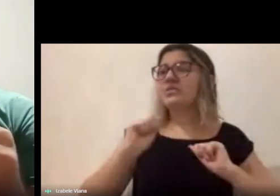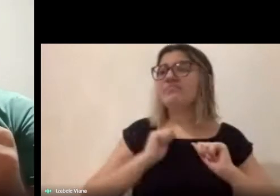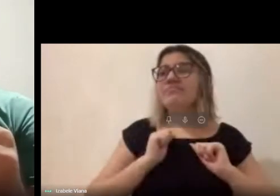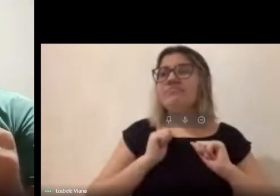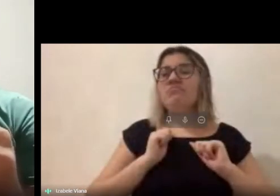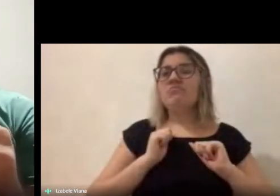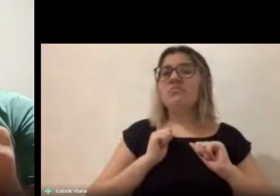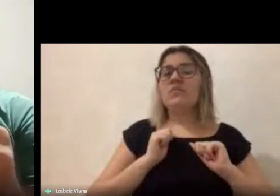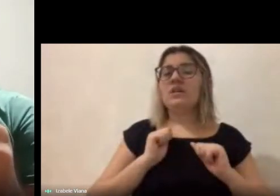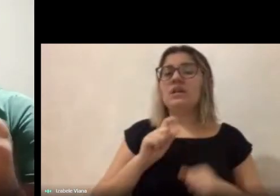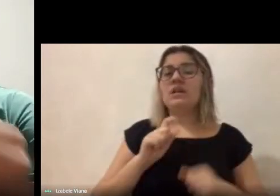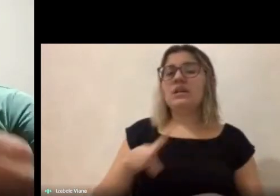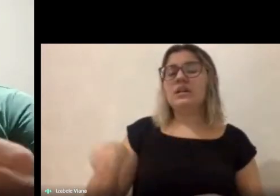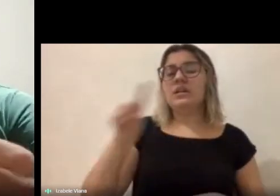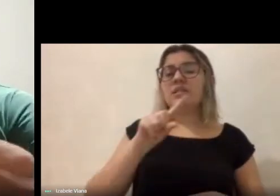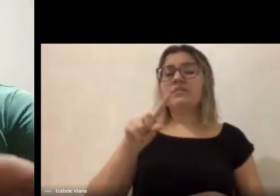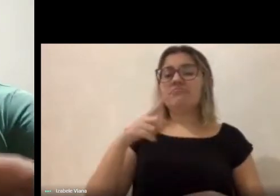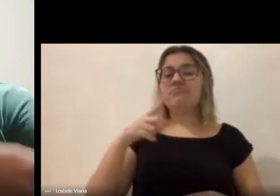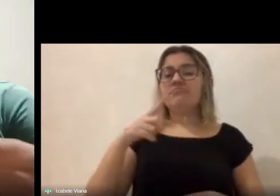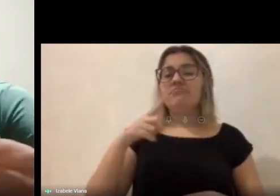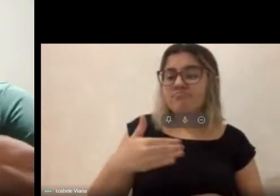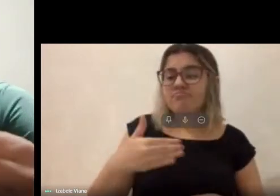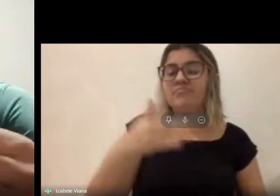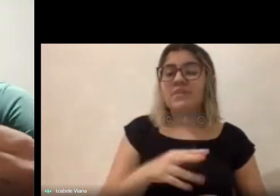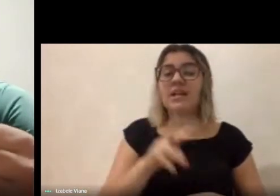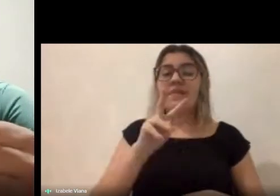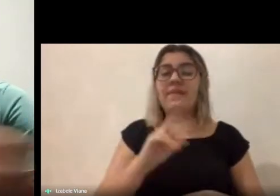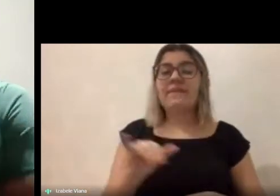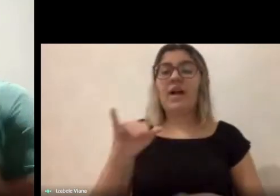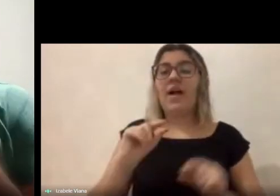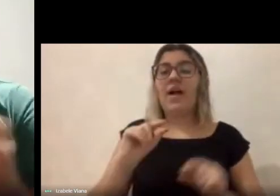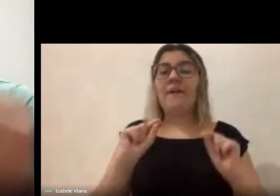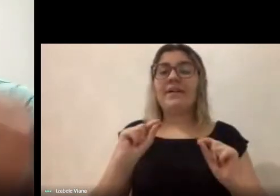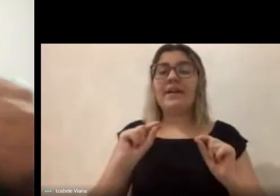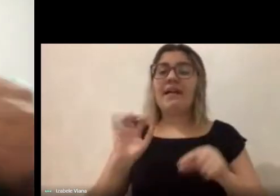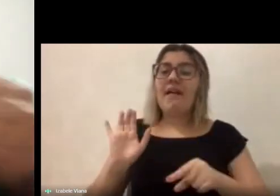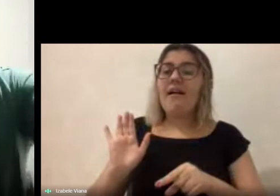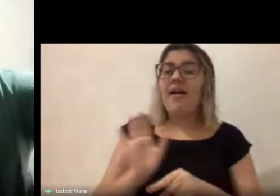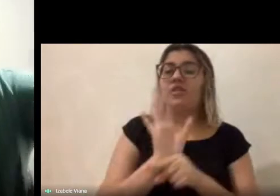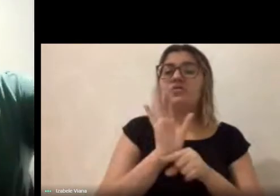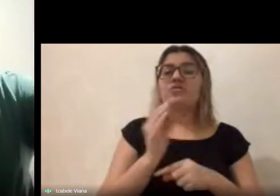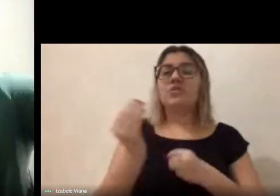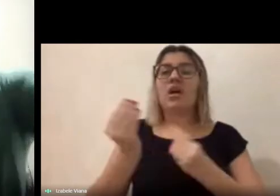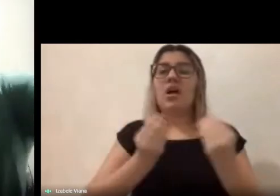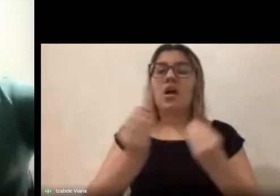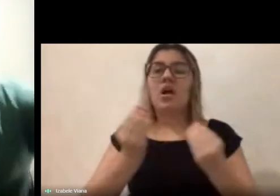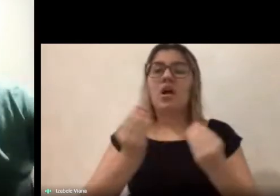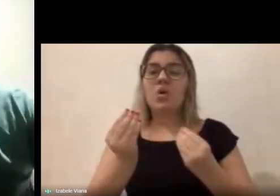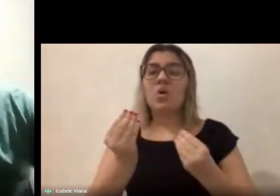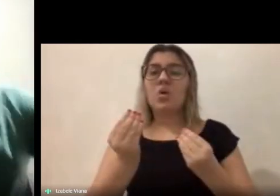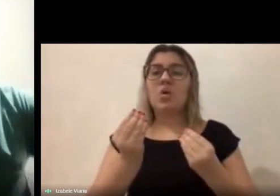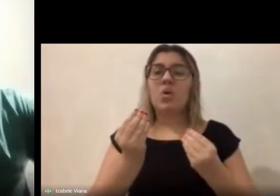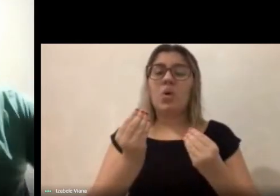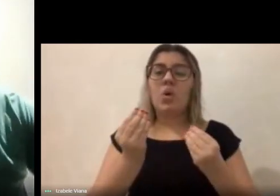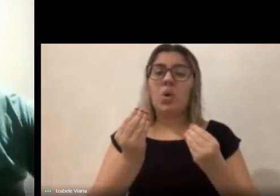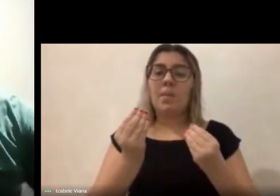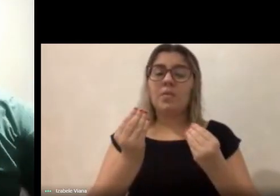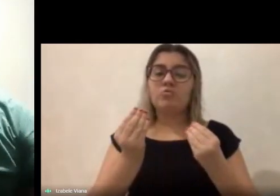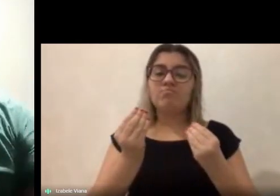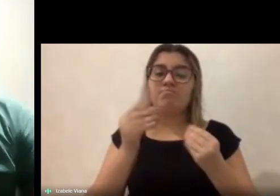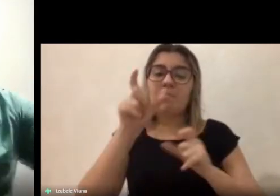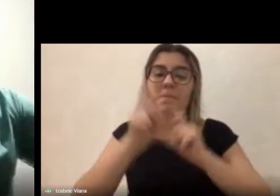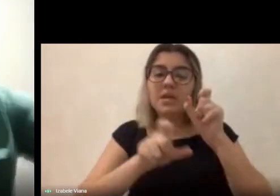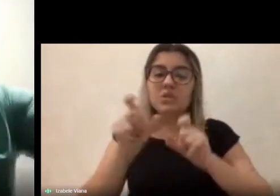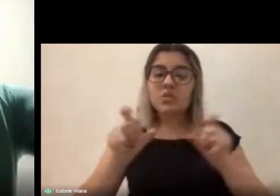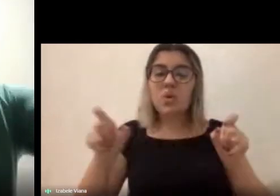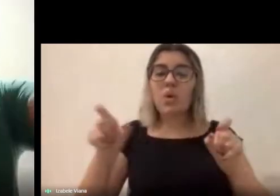eles vão ajudar nesse olhar do trás para frente para poder as pessoas tomarem isso como referência de que